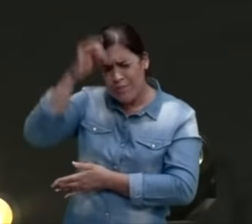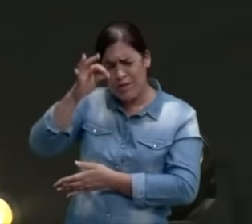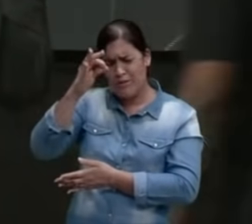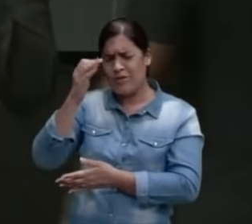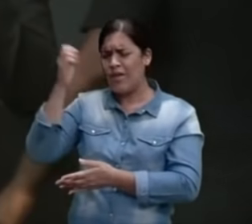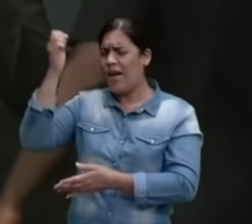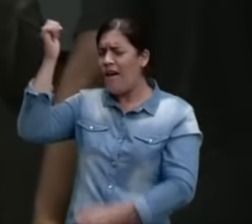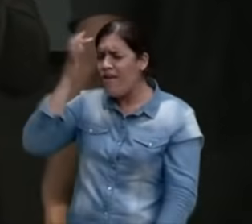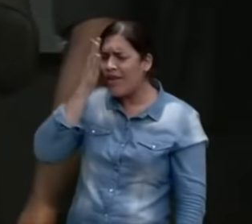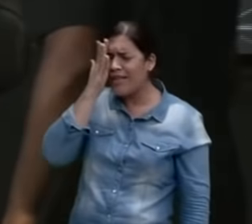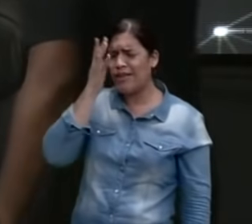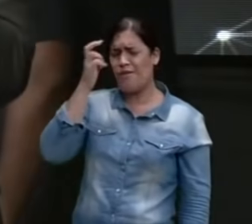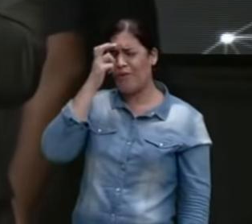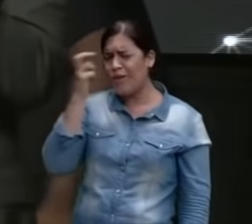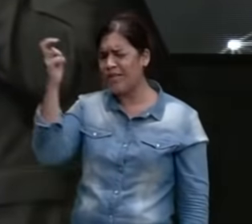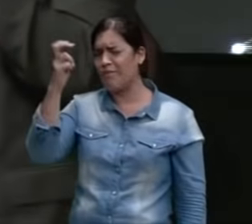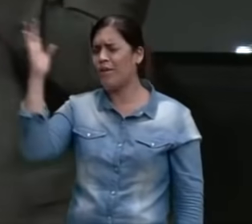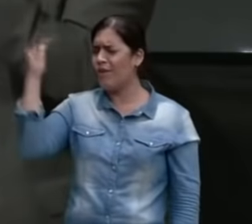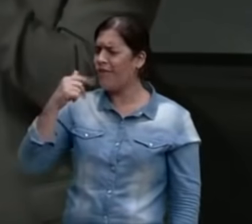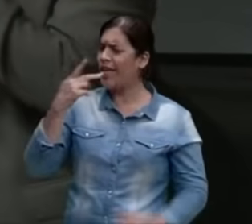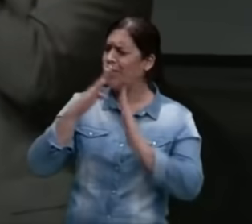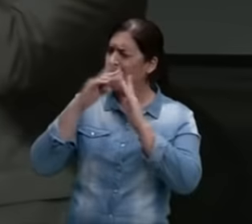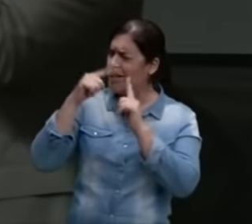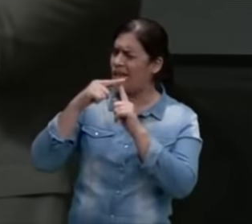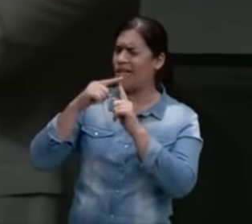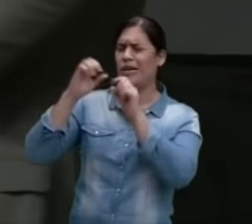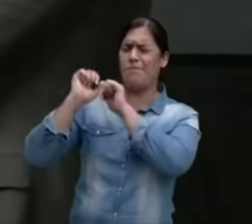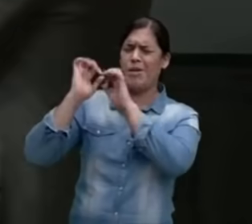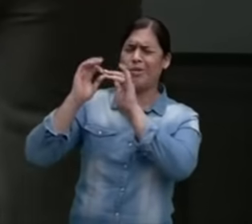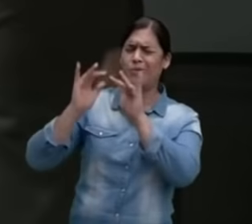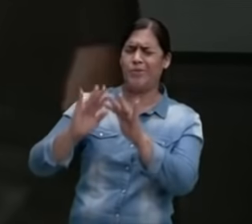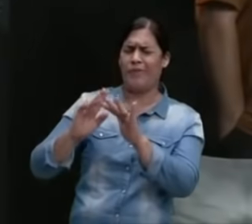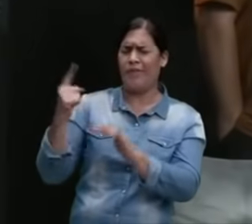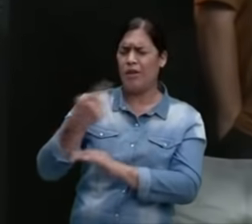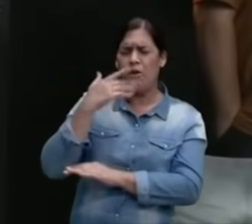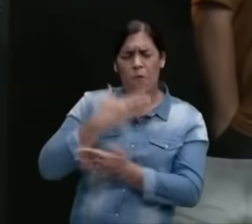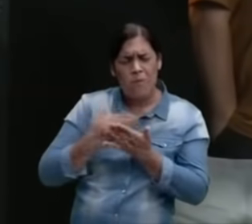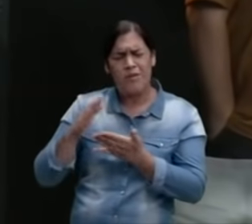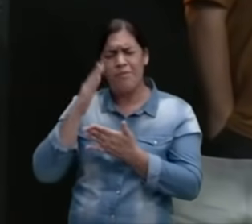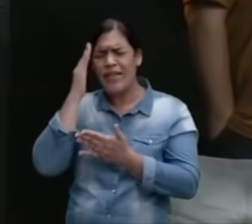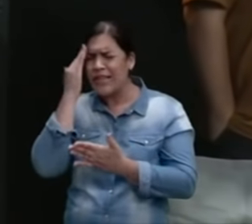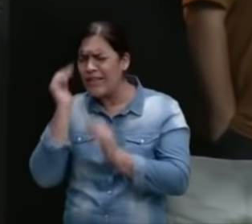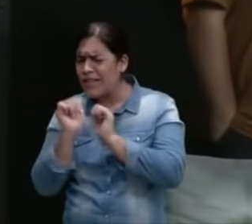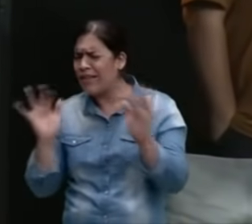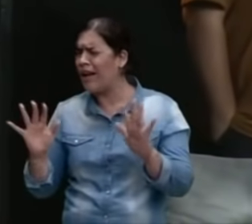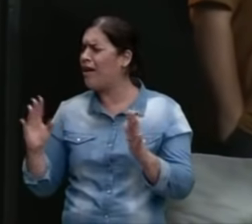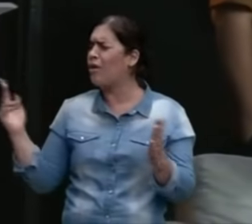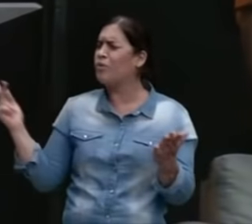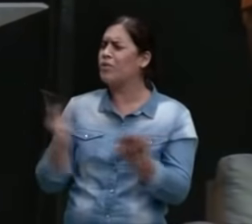conhecimento, venha sobre a tua igreja, Pai, que a gente possa começar a entender o que está acontecendo, e que a gente